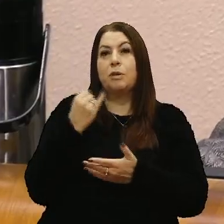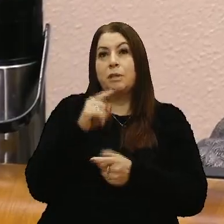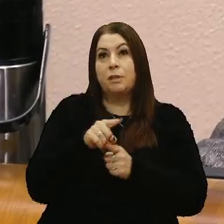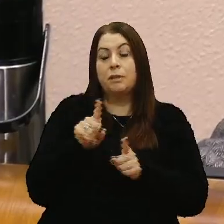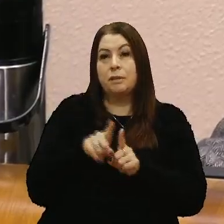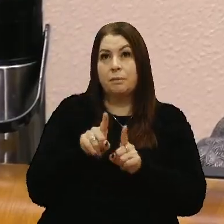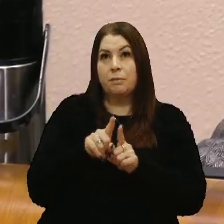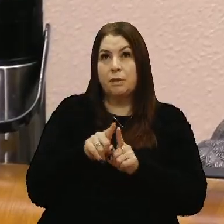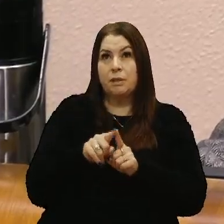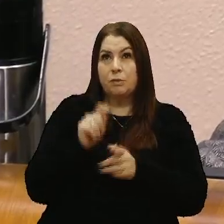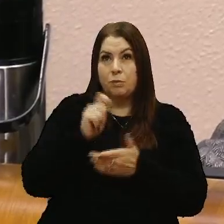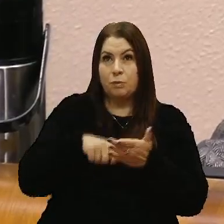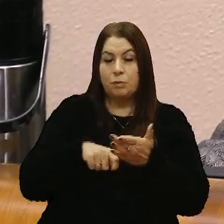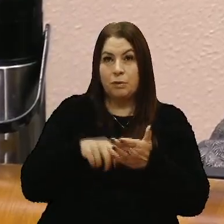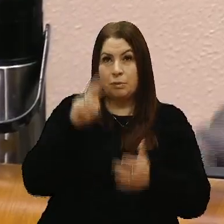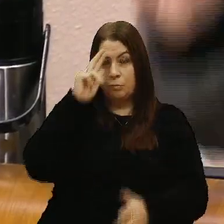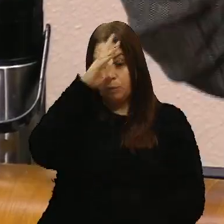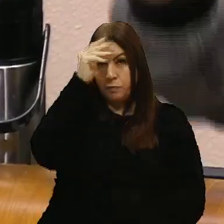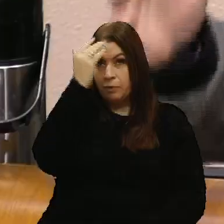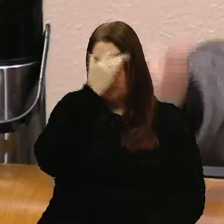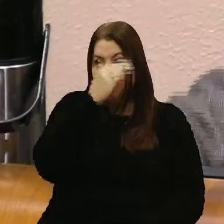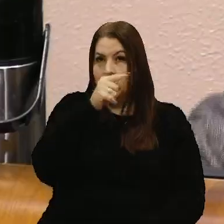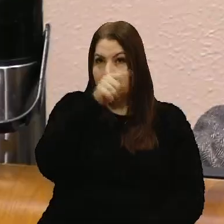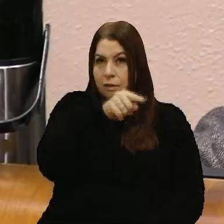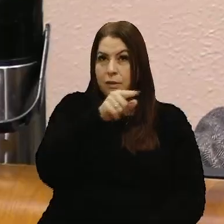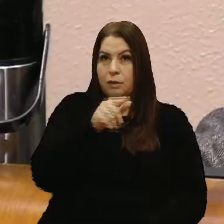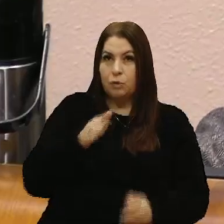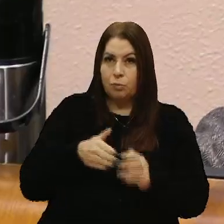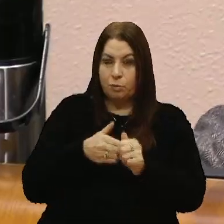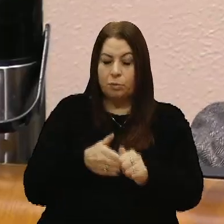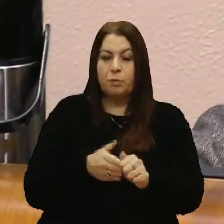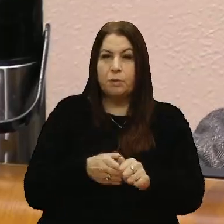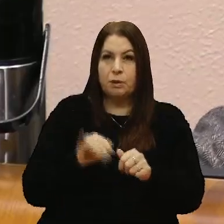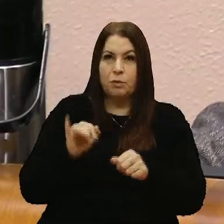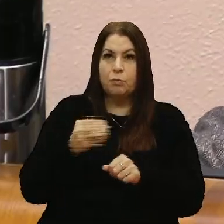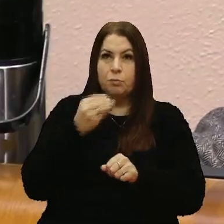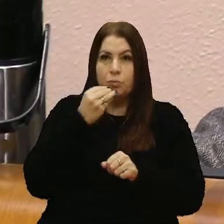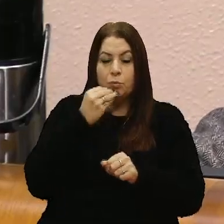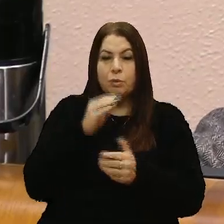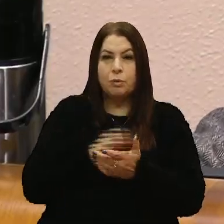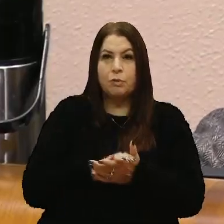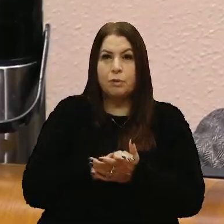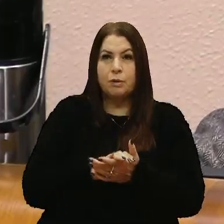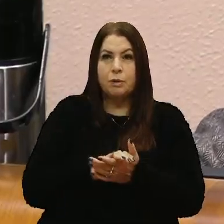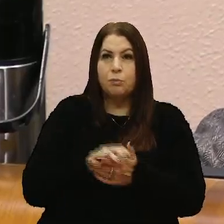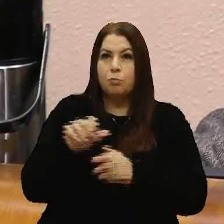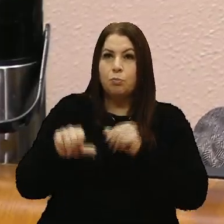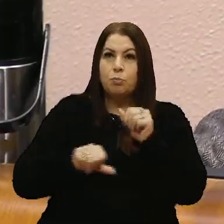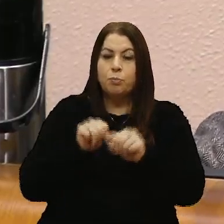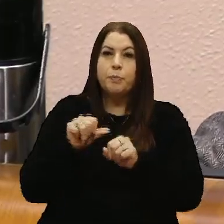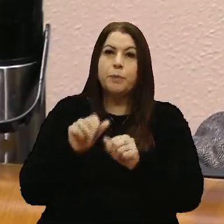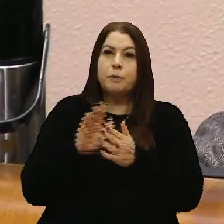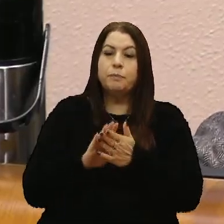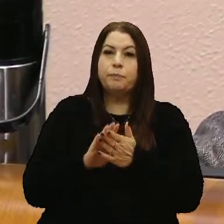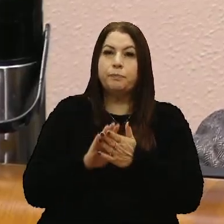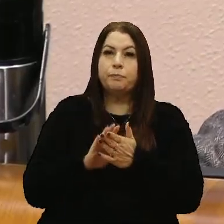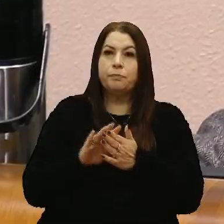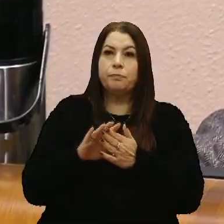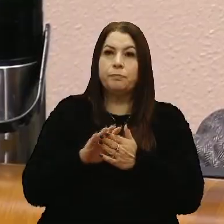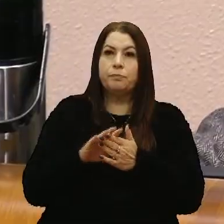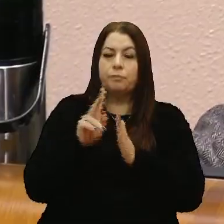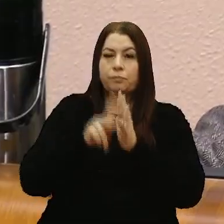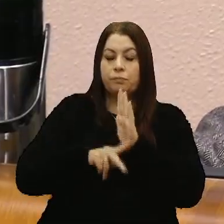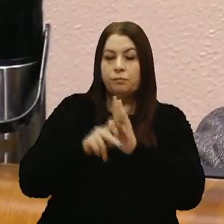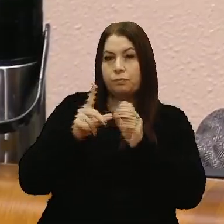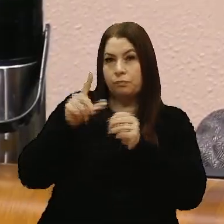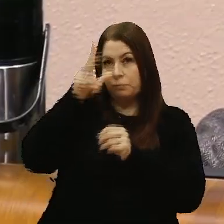com a outorga dada pelo prefeito Adiló, e Vossa Excelência nos acompanhava naquela oportunidade, com a alteração do nosso plano municipal